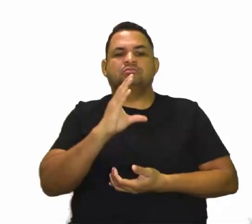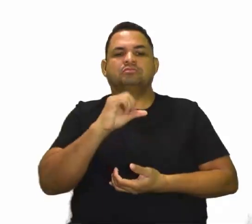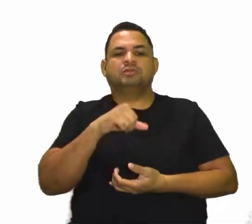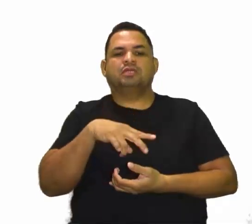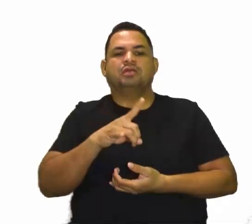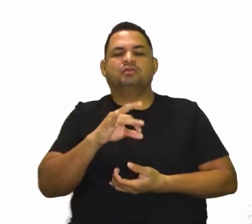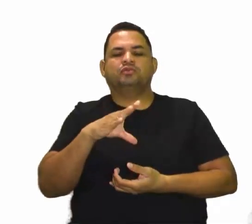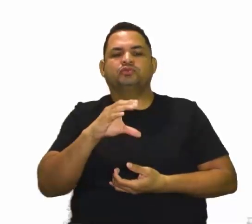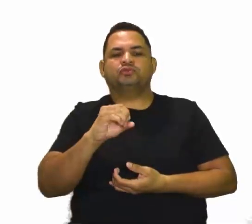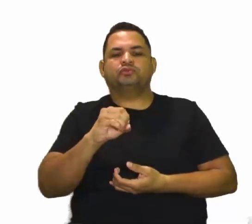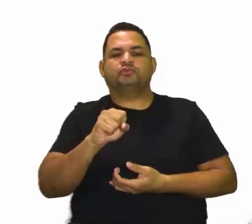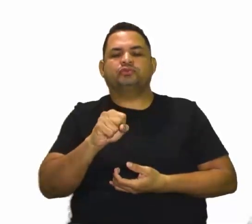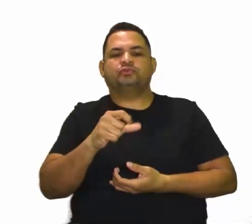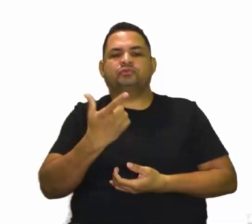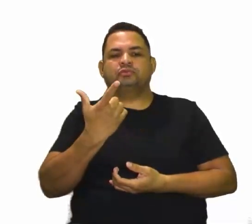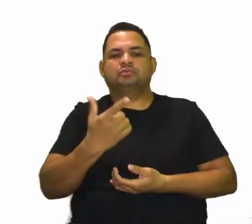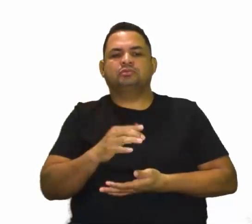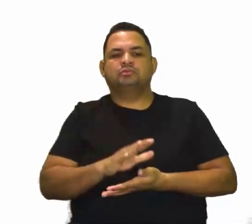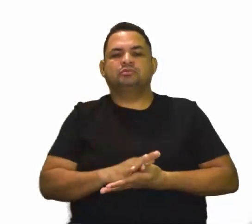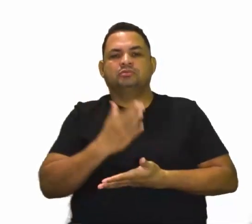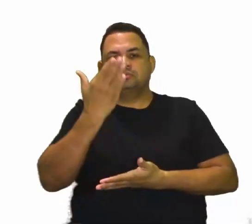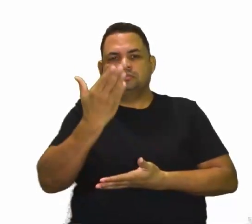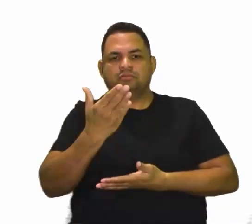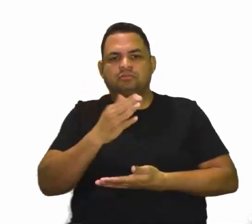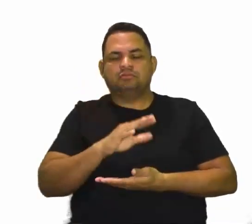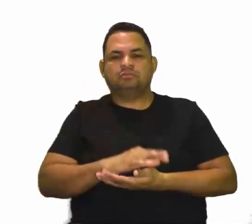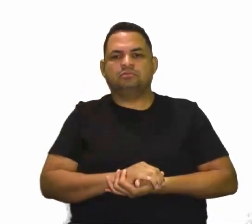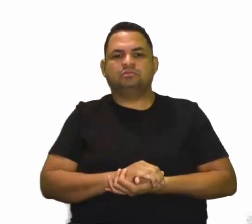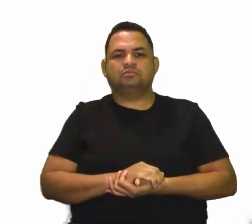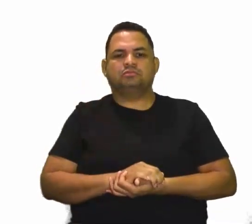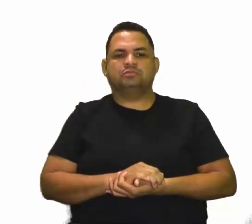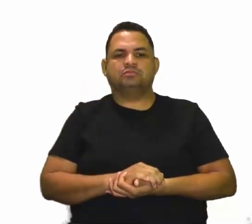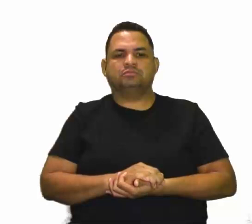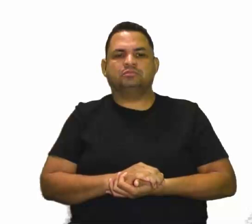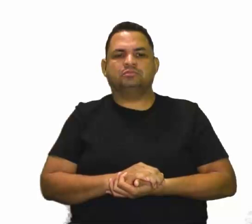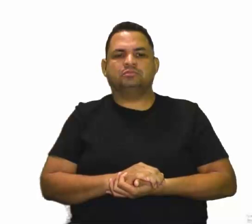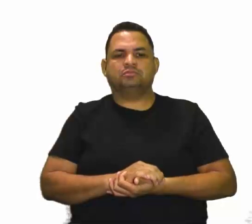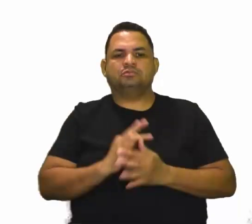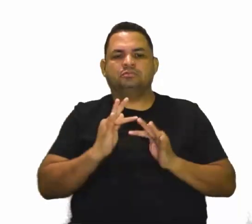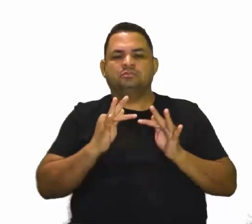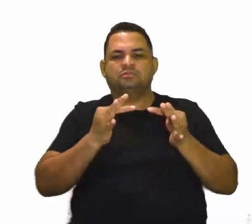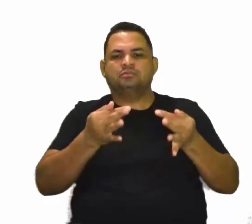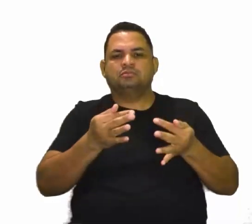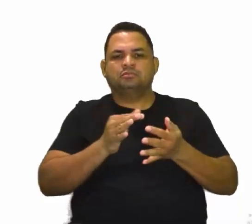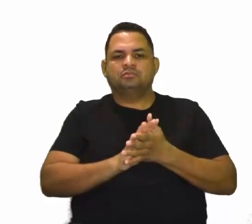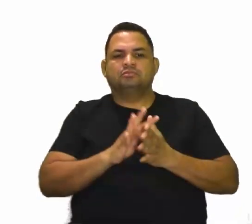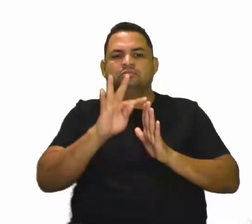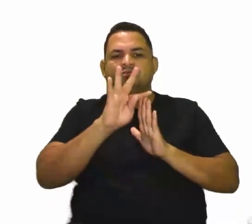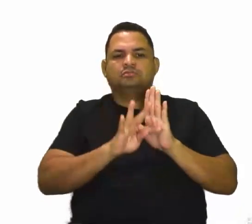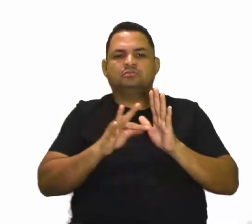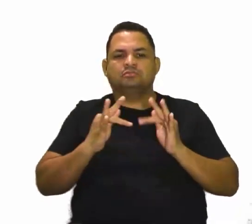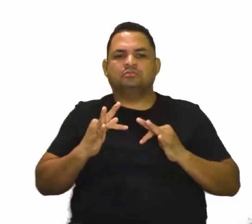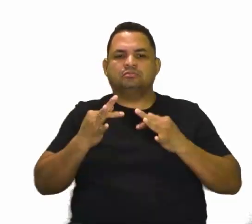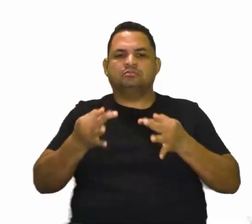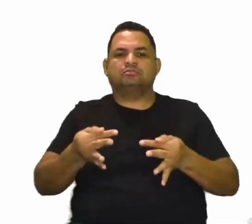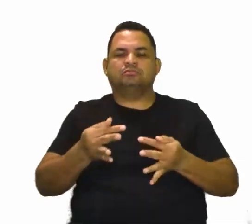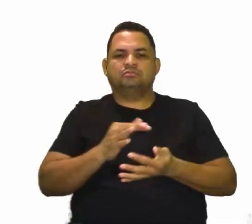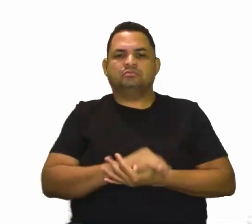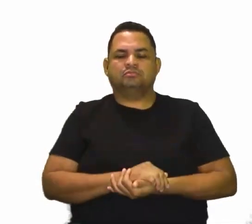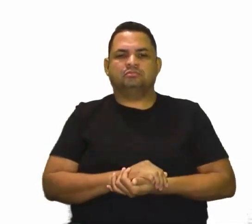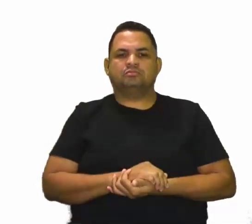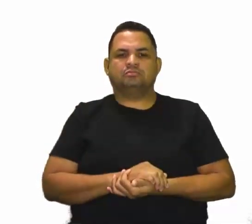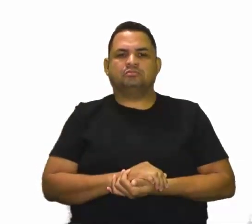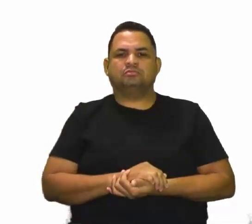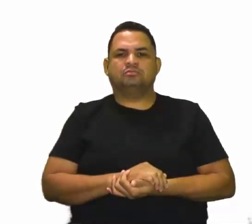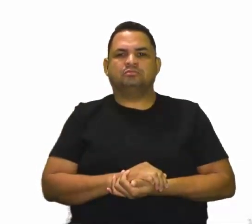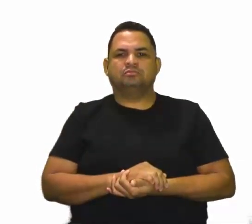é a Guerra de Canudos. É disso que se estava falando aqui, desse finalzinho, desse texto final,